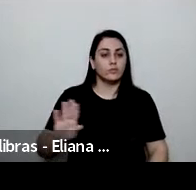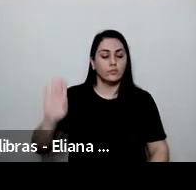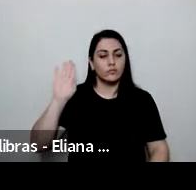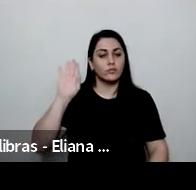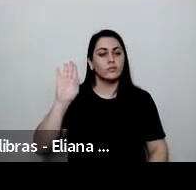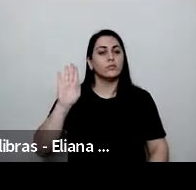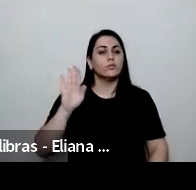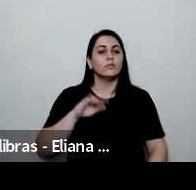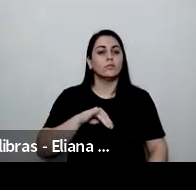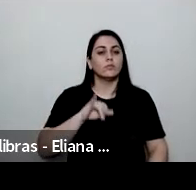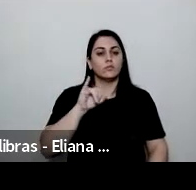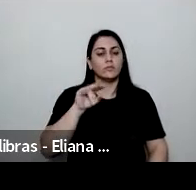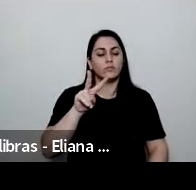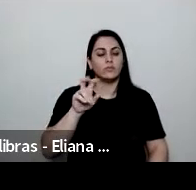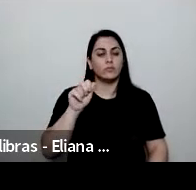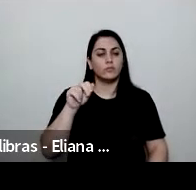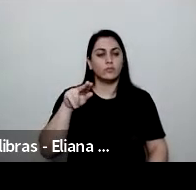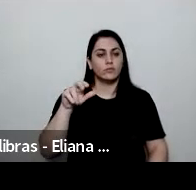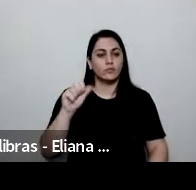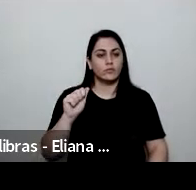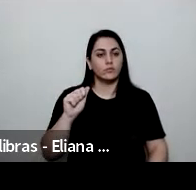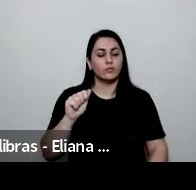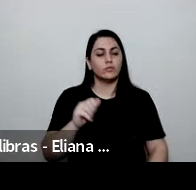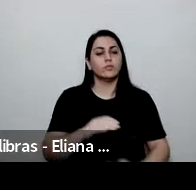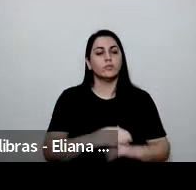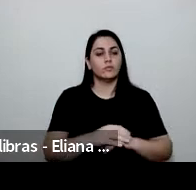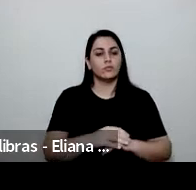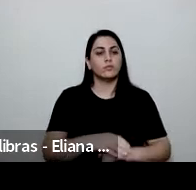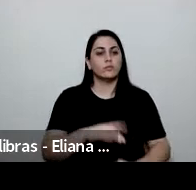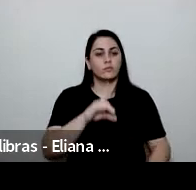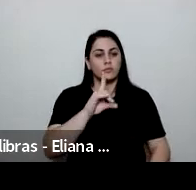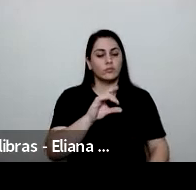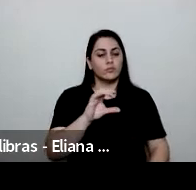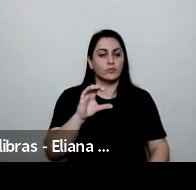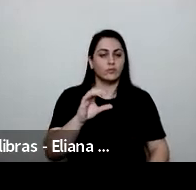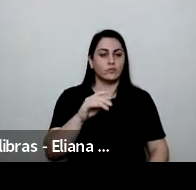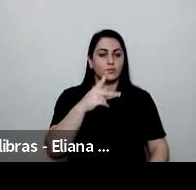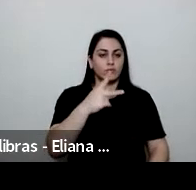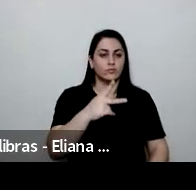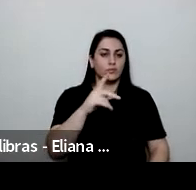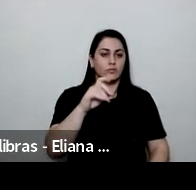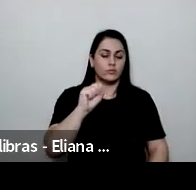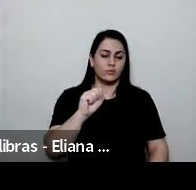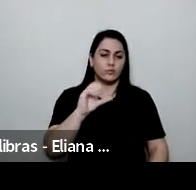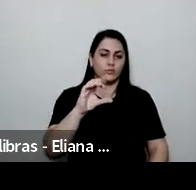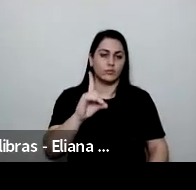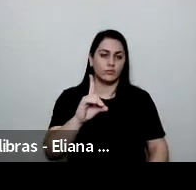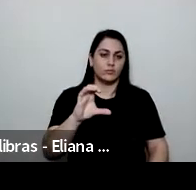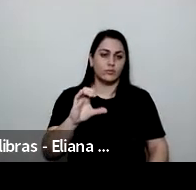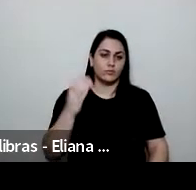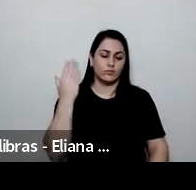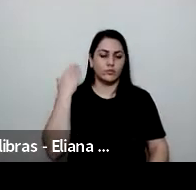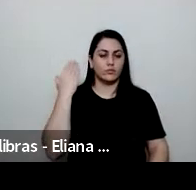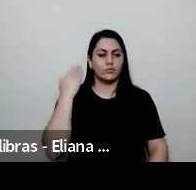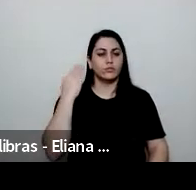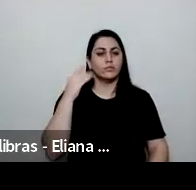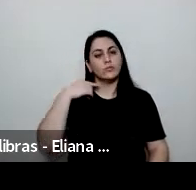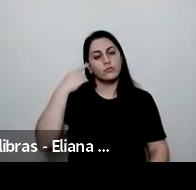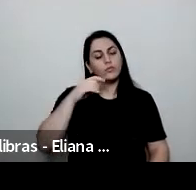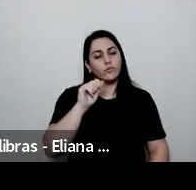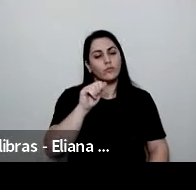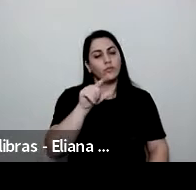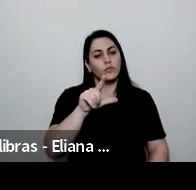Ivana Cristina Alves de Oliveira democracia Cristã desse antigo psdc advogados Alexandre